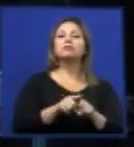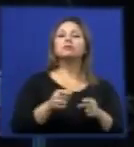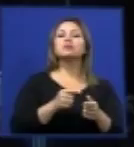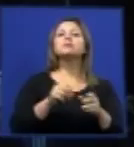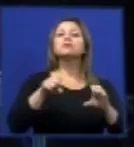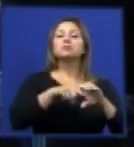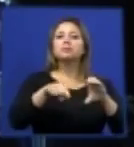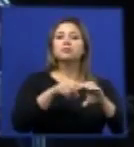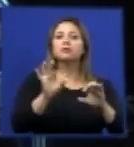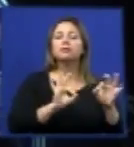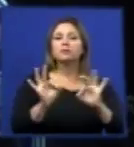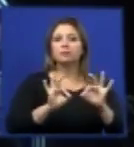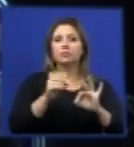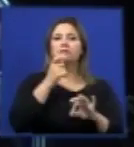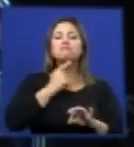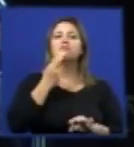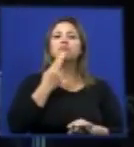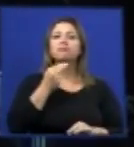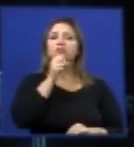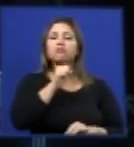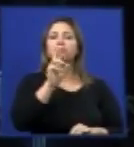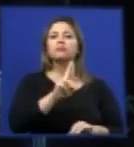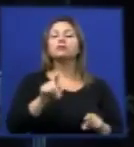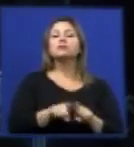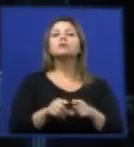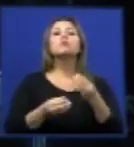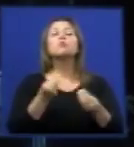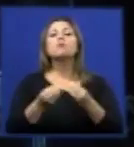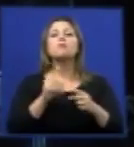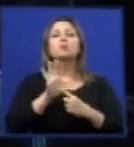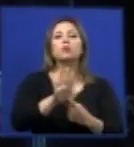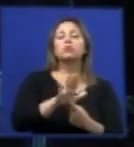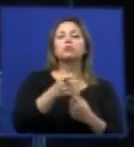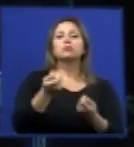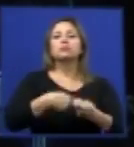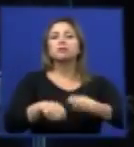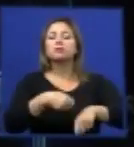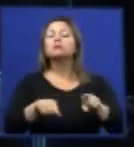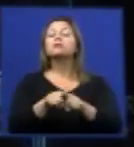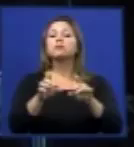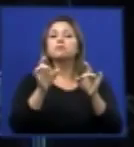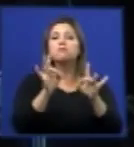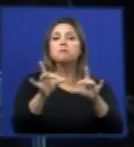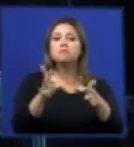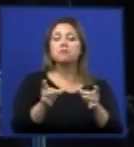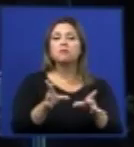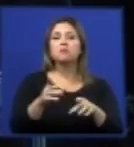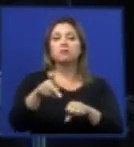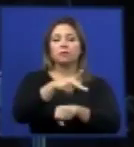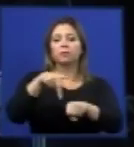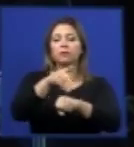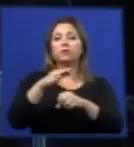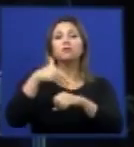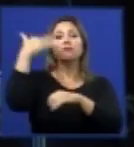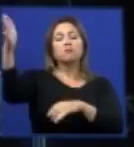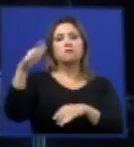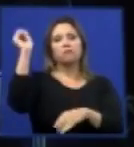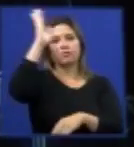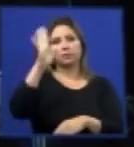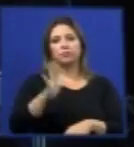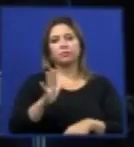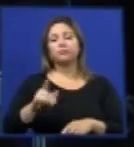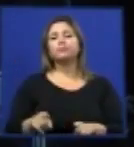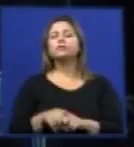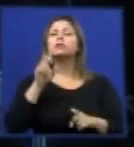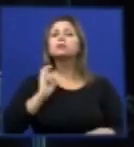mercado internacional isso inclusive levando em conta os valores de exportação nesses mercados em outras outras as palavras